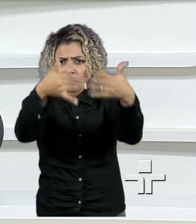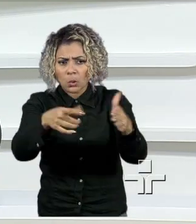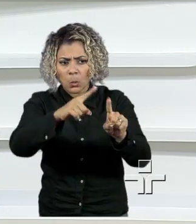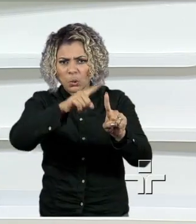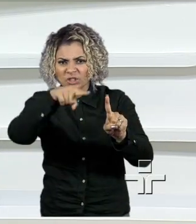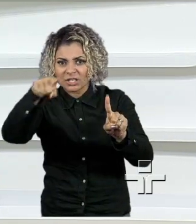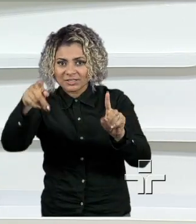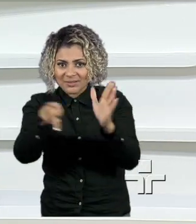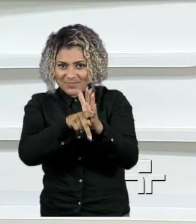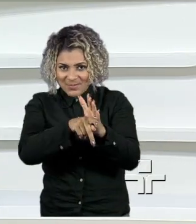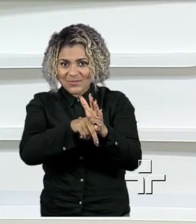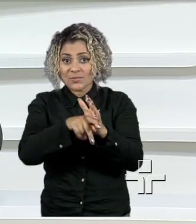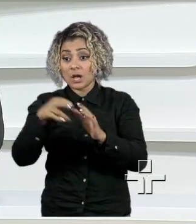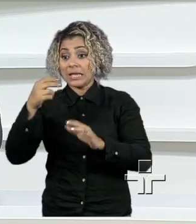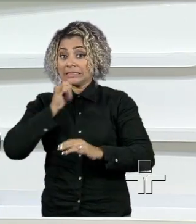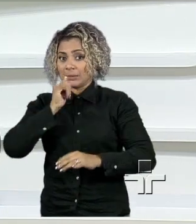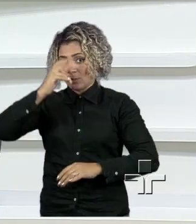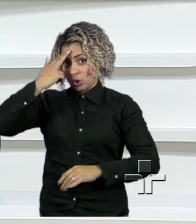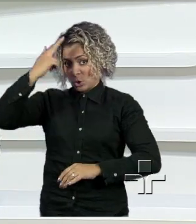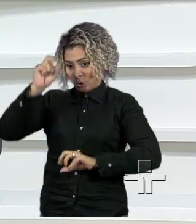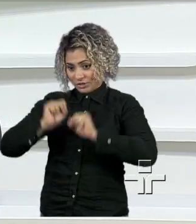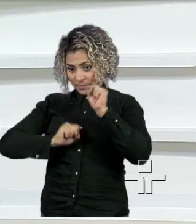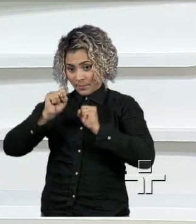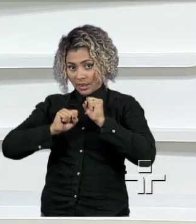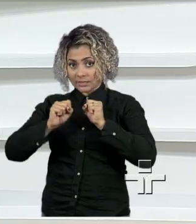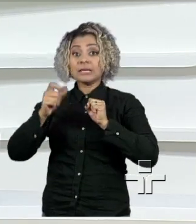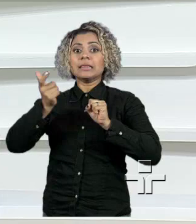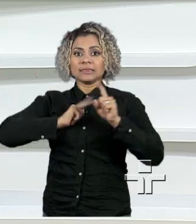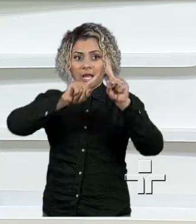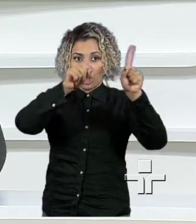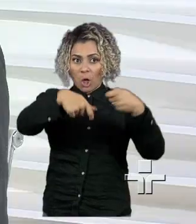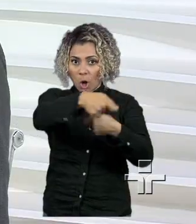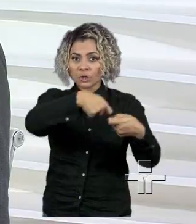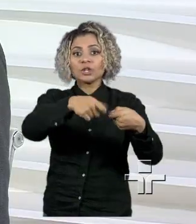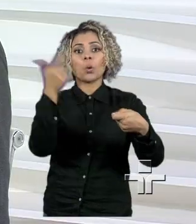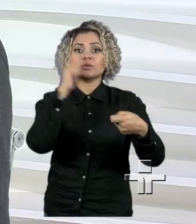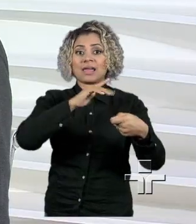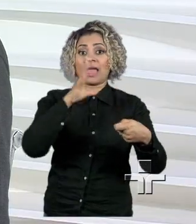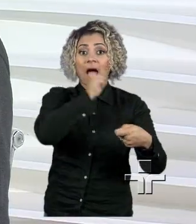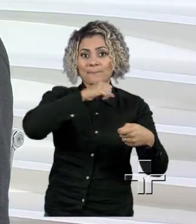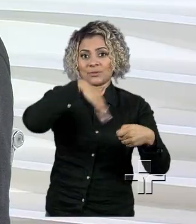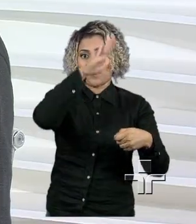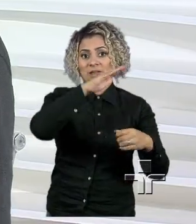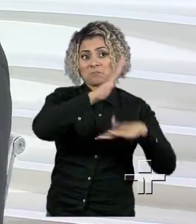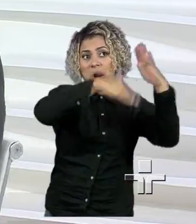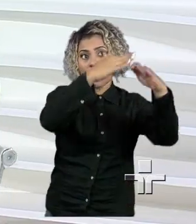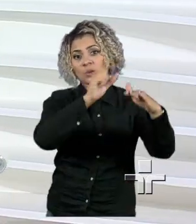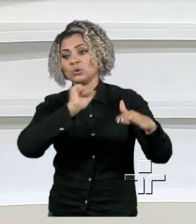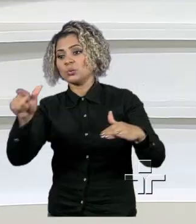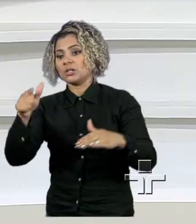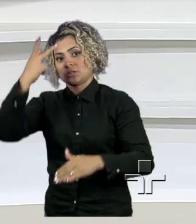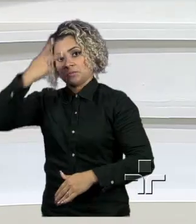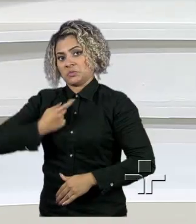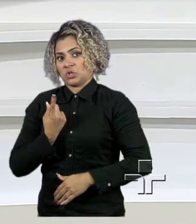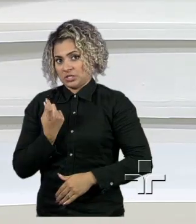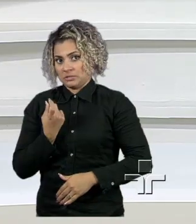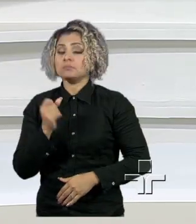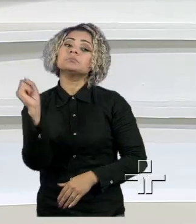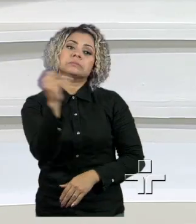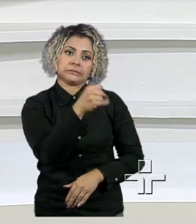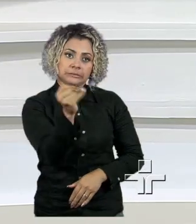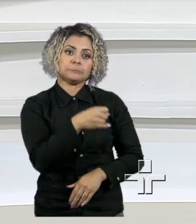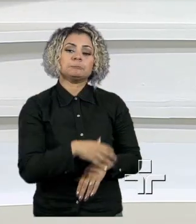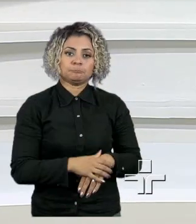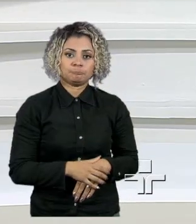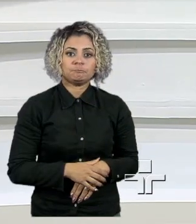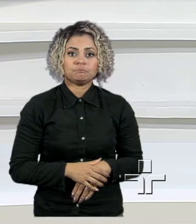para o empreendedor, quem é franqueado tem mais chance. Tem mais chance, exatamente. Agora tem muito mais gente que procura ter uma franquia da